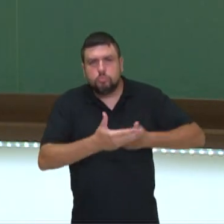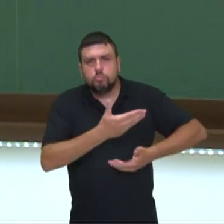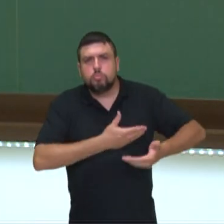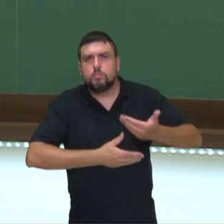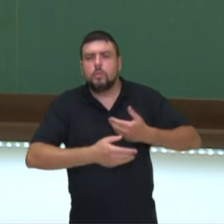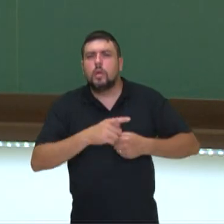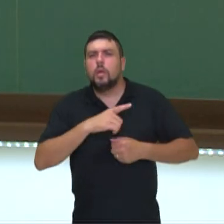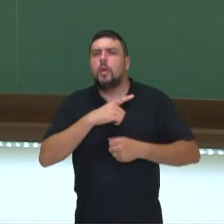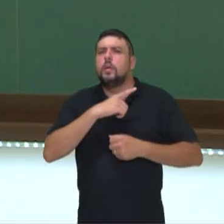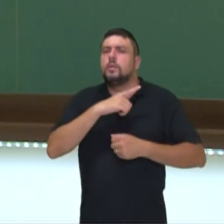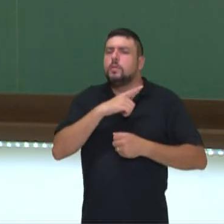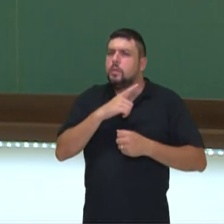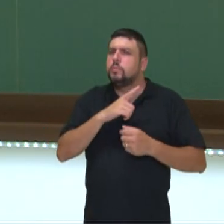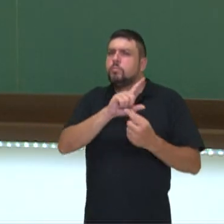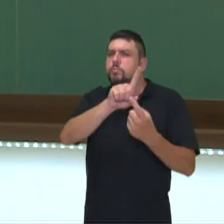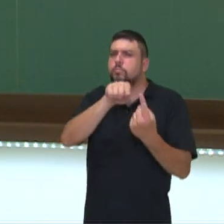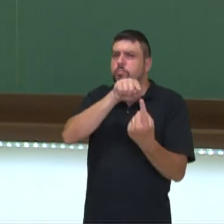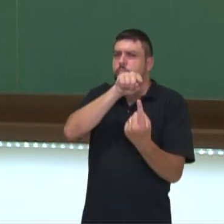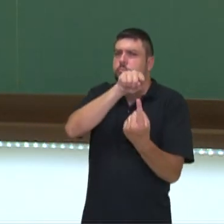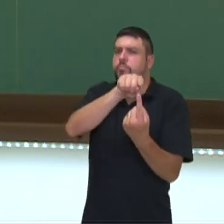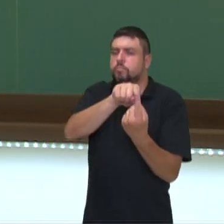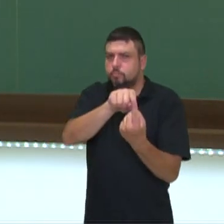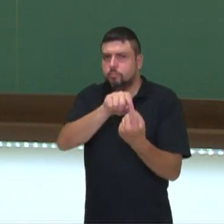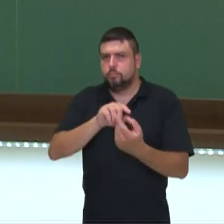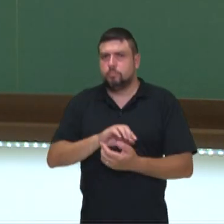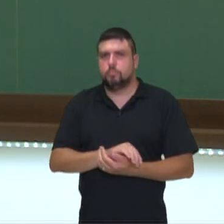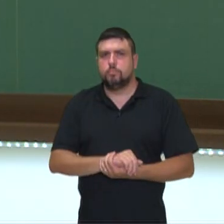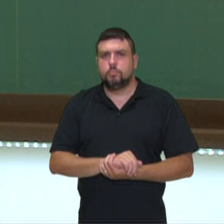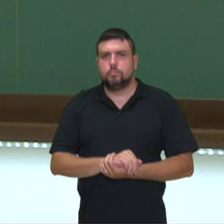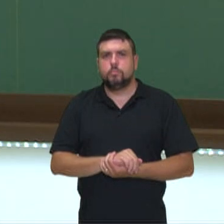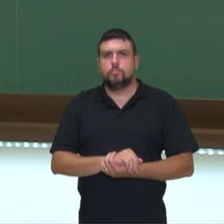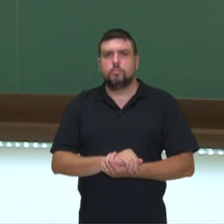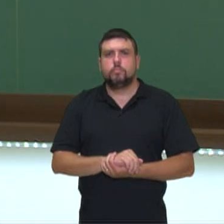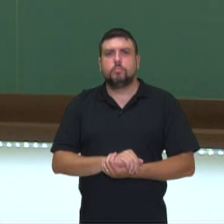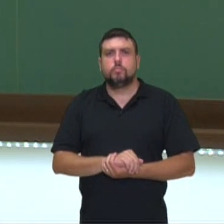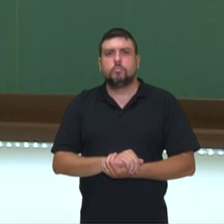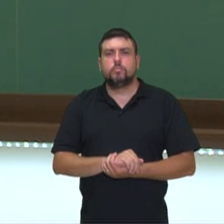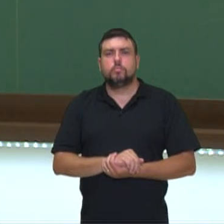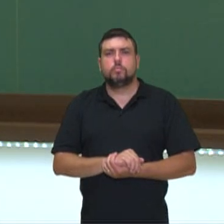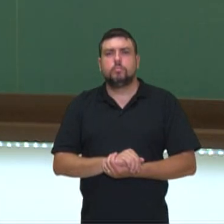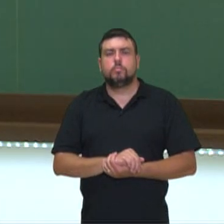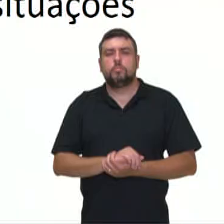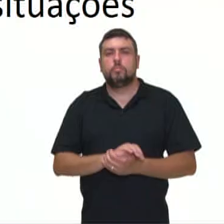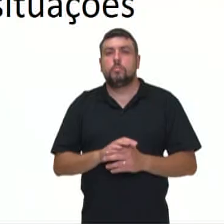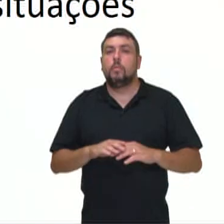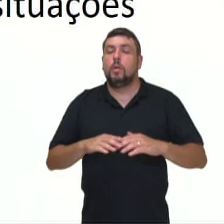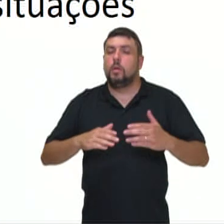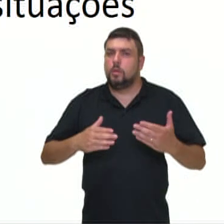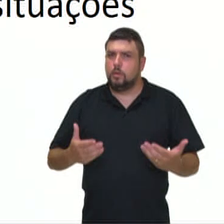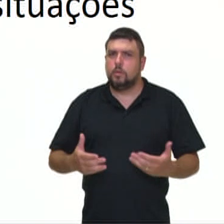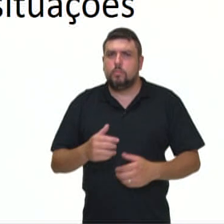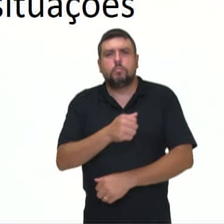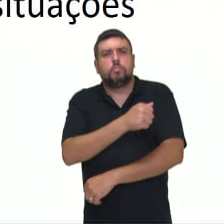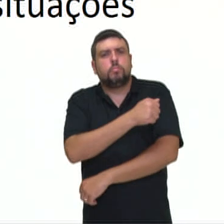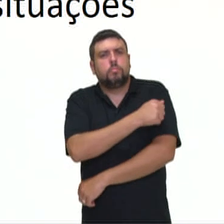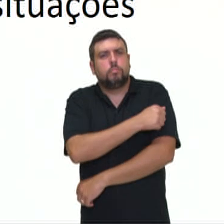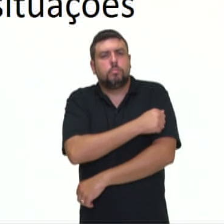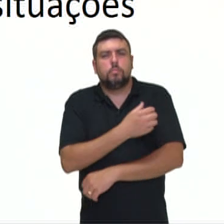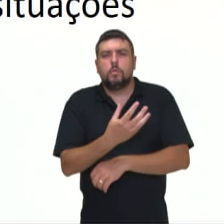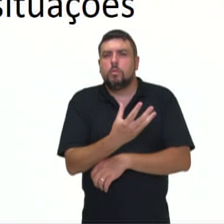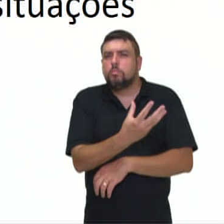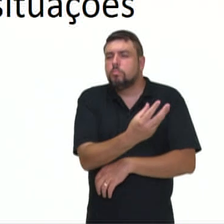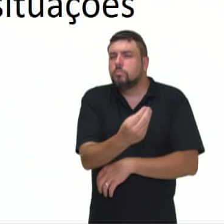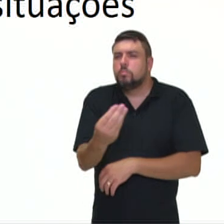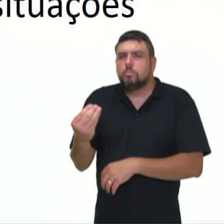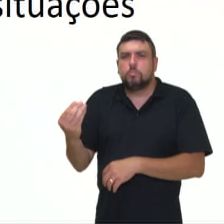razão de ser, né? Tem um objetivo a ser alcançado. Então, muitos estudantes que se